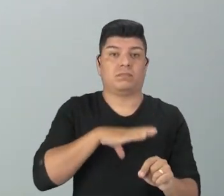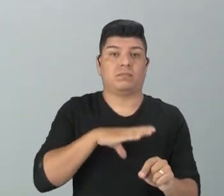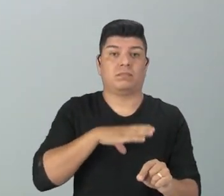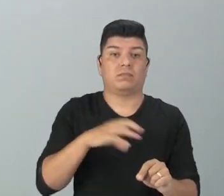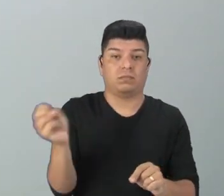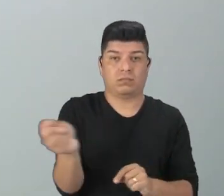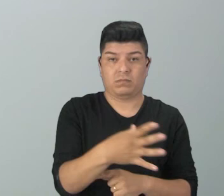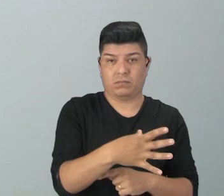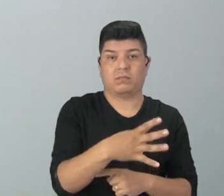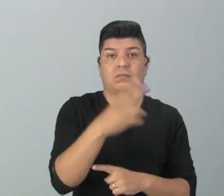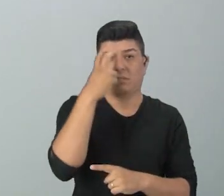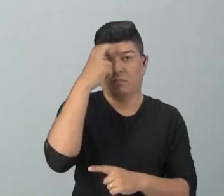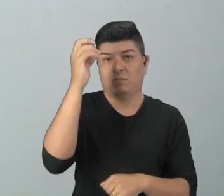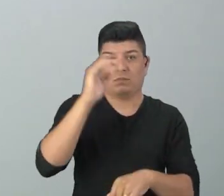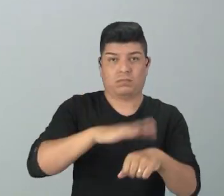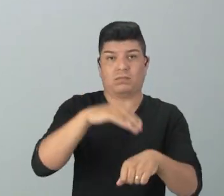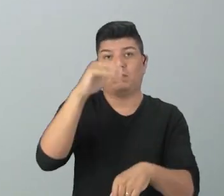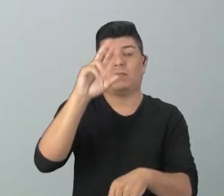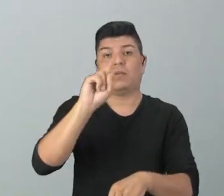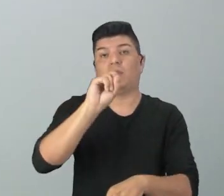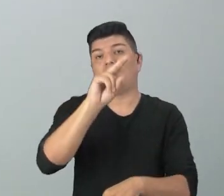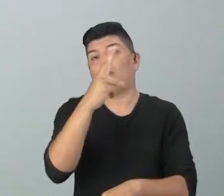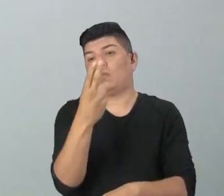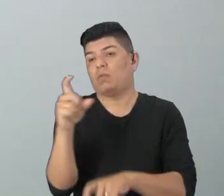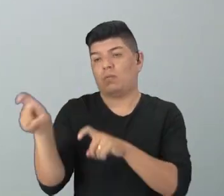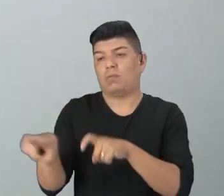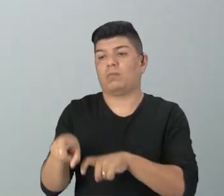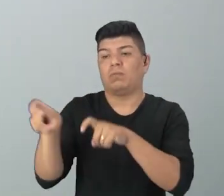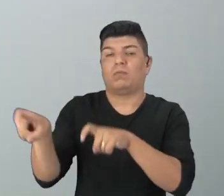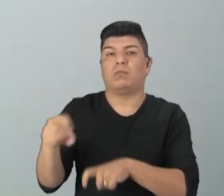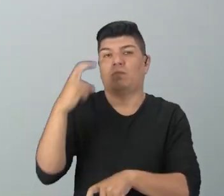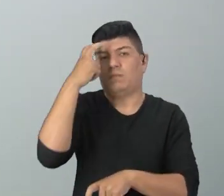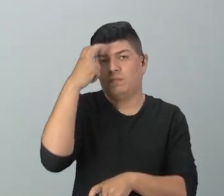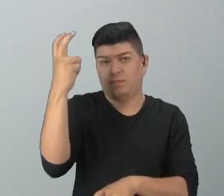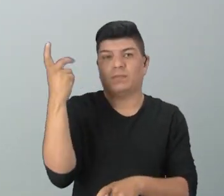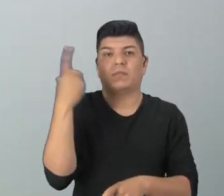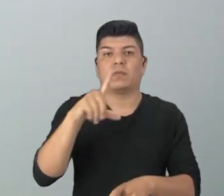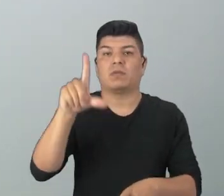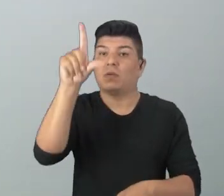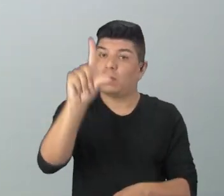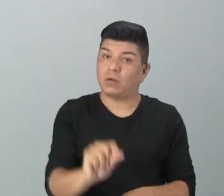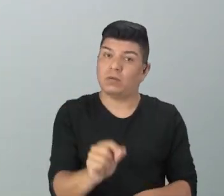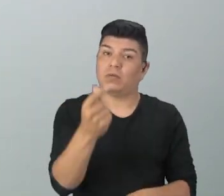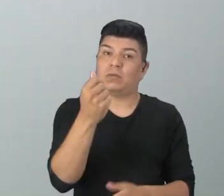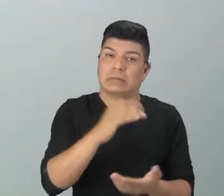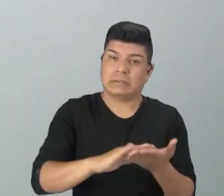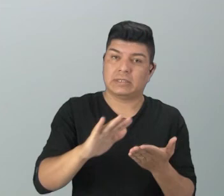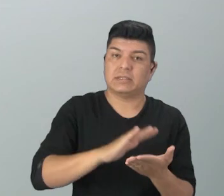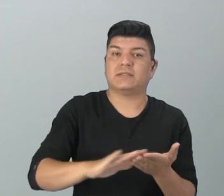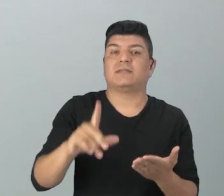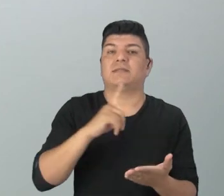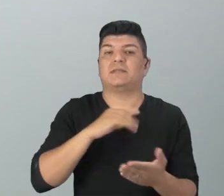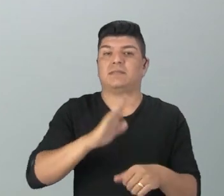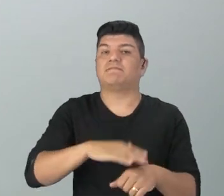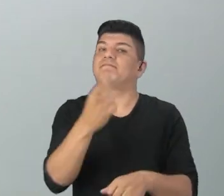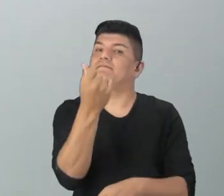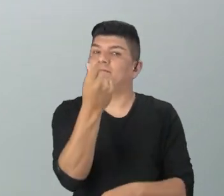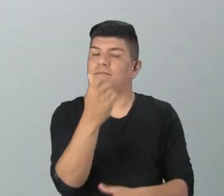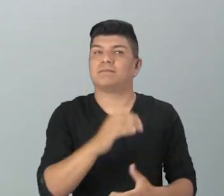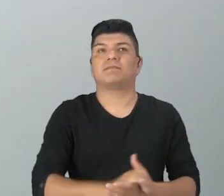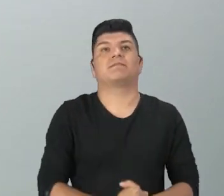modernas, cidades mais inteligentes, ou campo também inteligente, você consegue reduzir custos e, portanto, ter mais lucro com